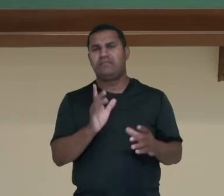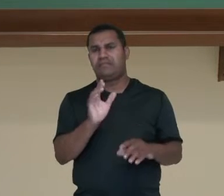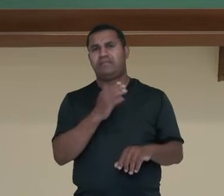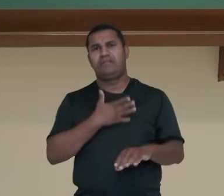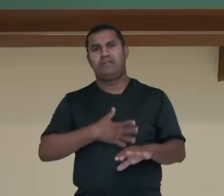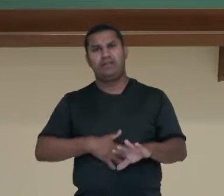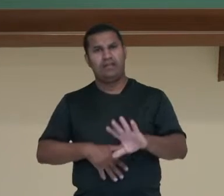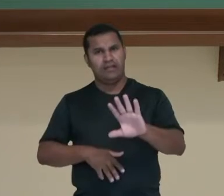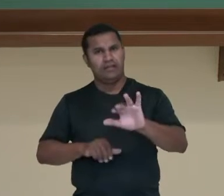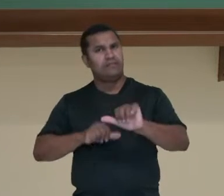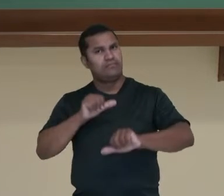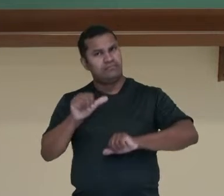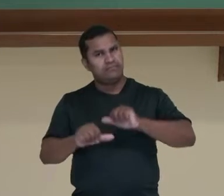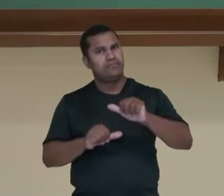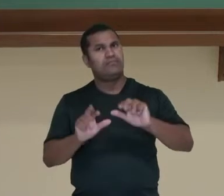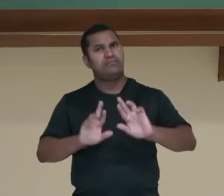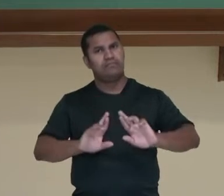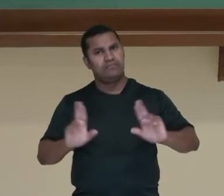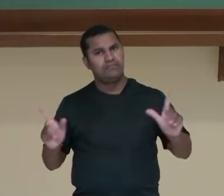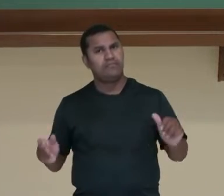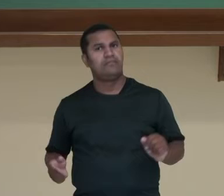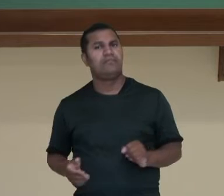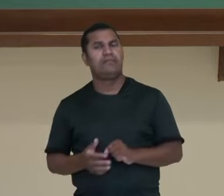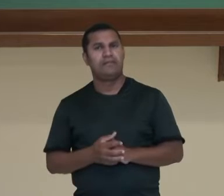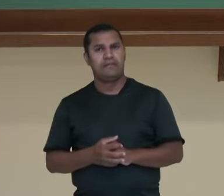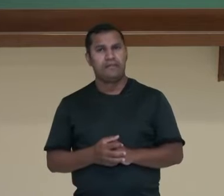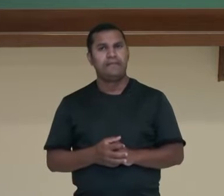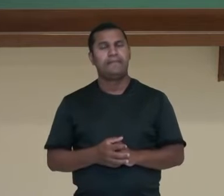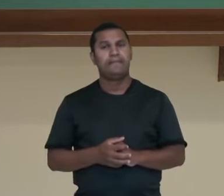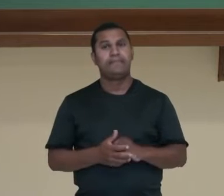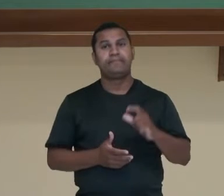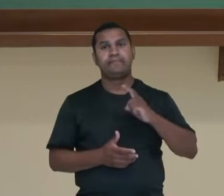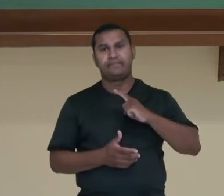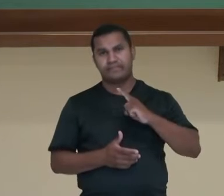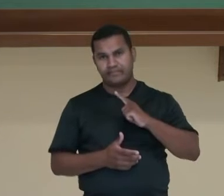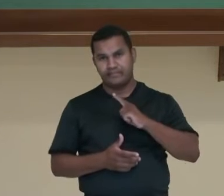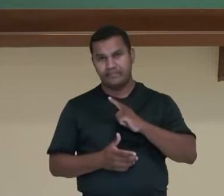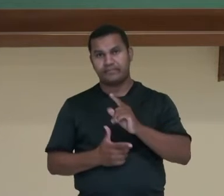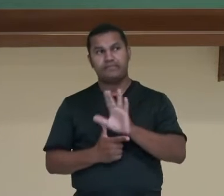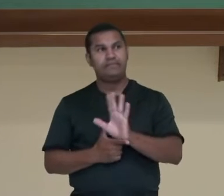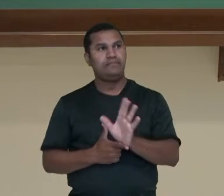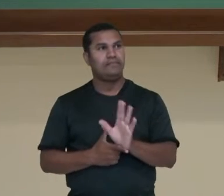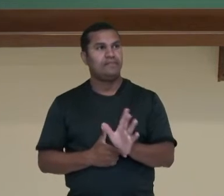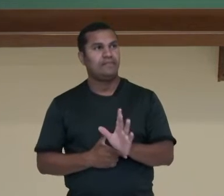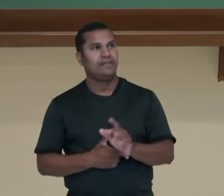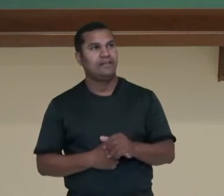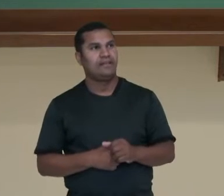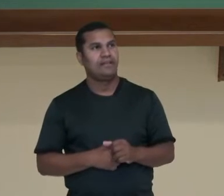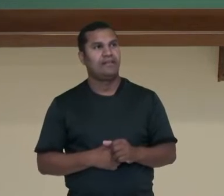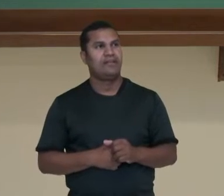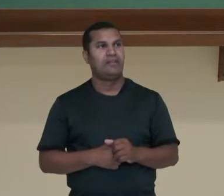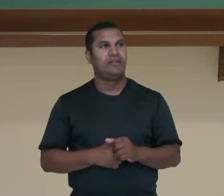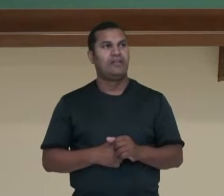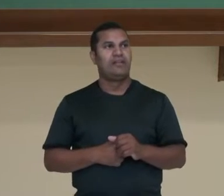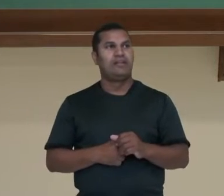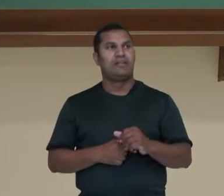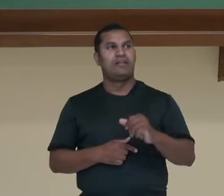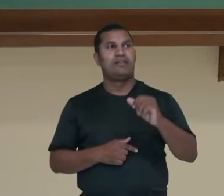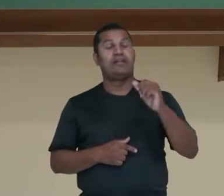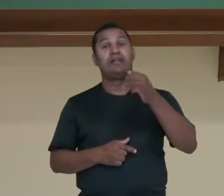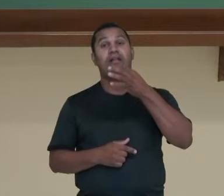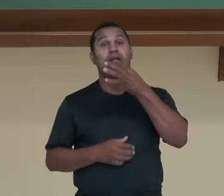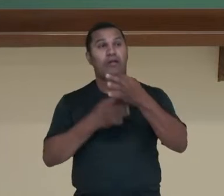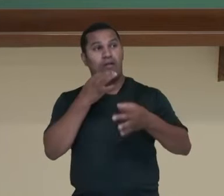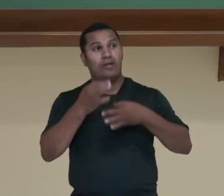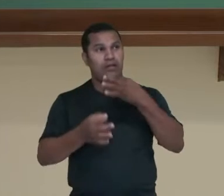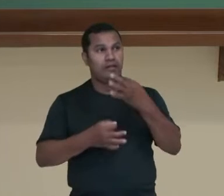pessoa. Tem um meme daquela atriz, não lembro o nome da atriz, mas uma que estava comentando